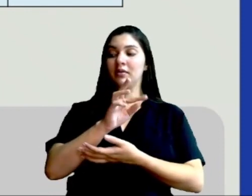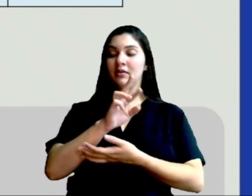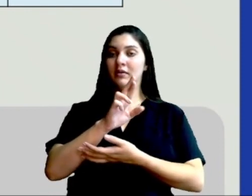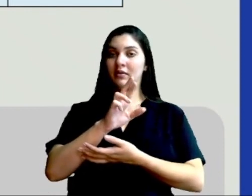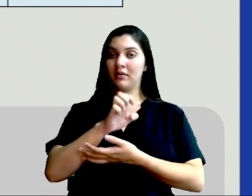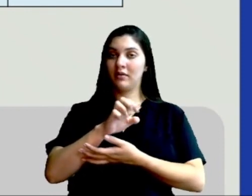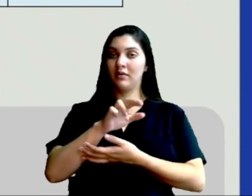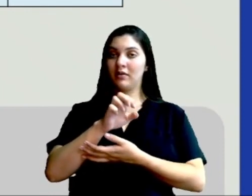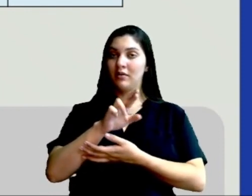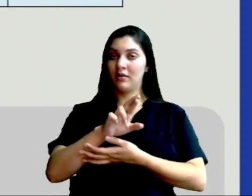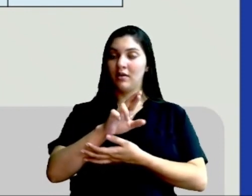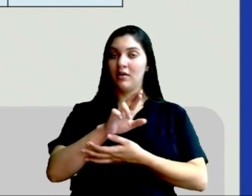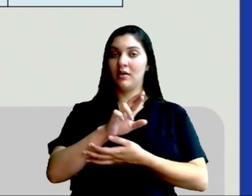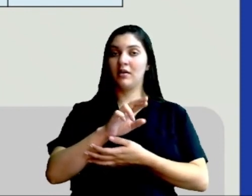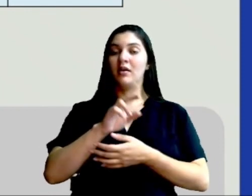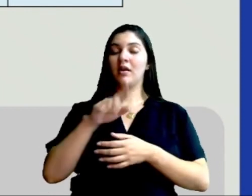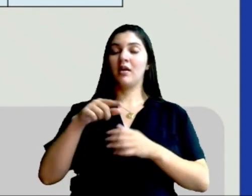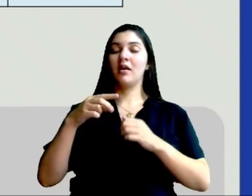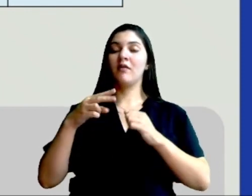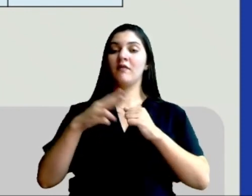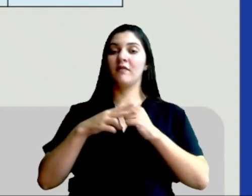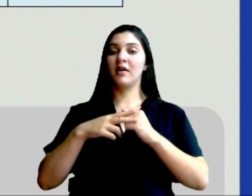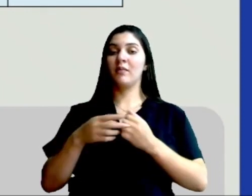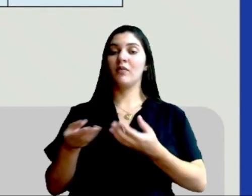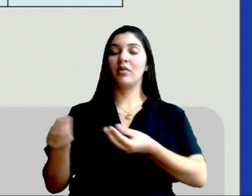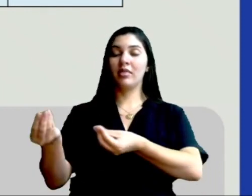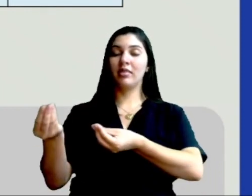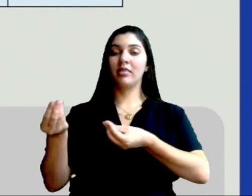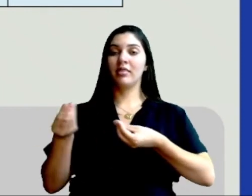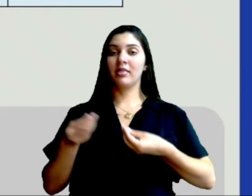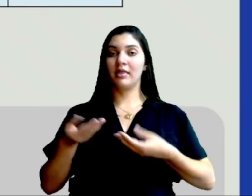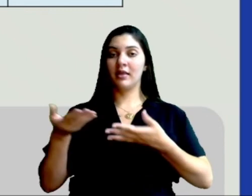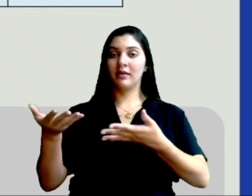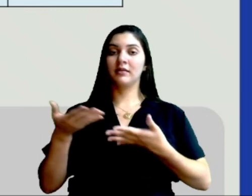traer. Tener é o nosso verbo trazer,